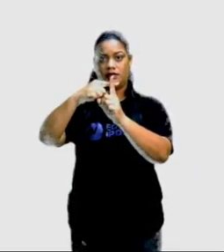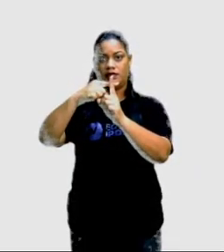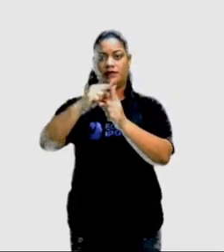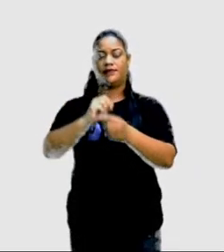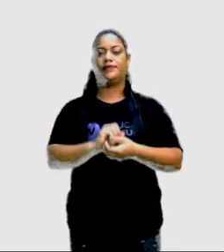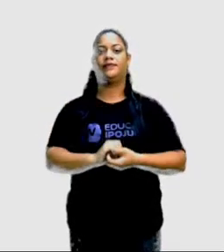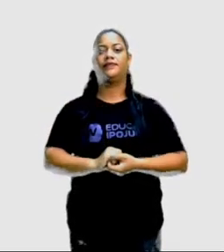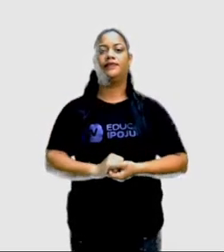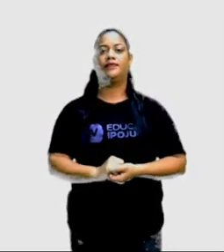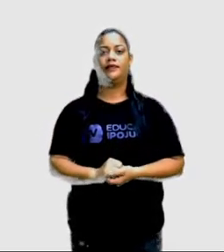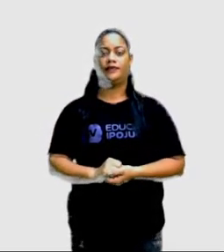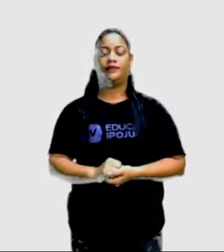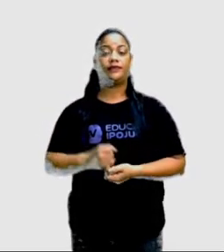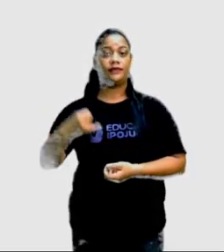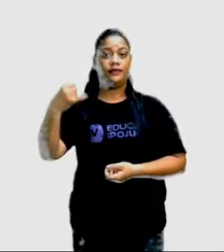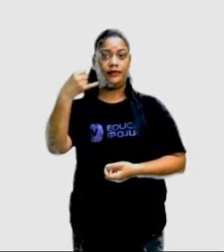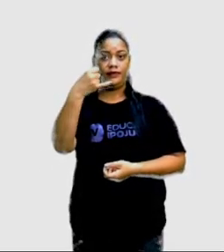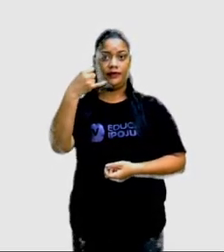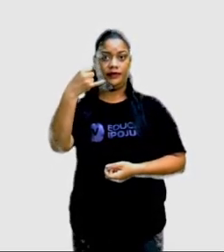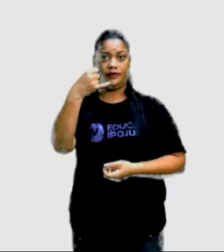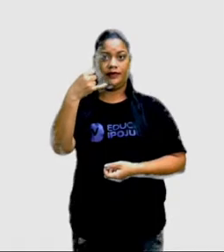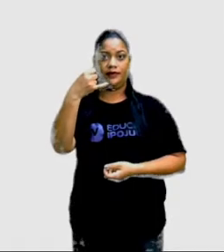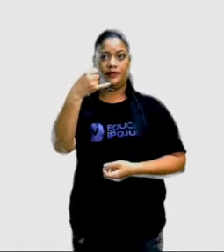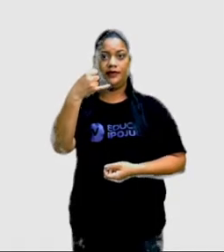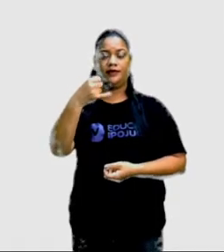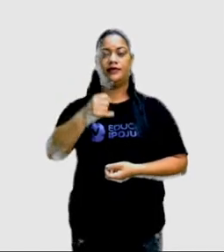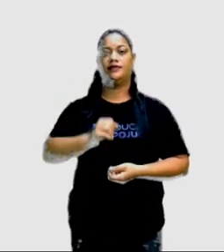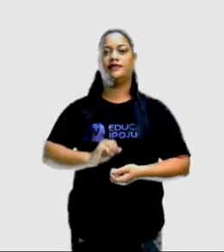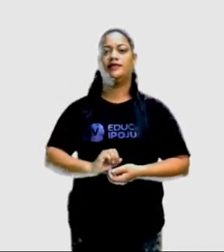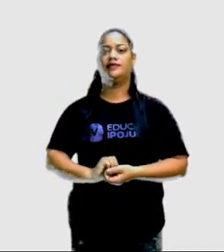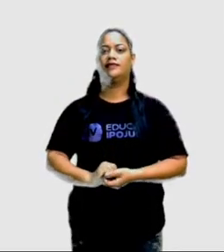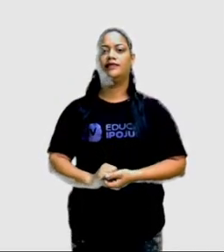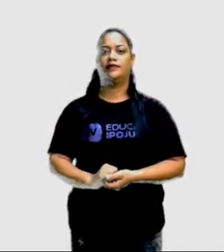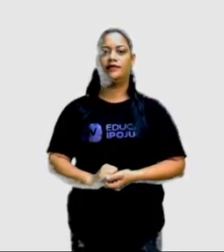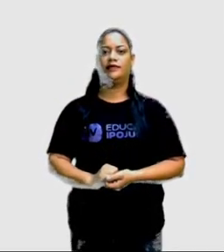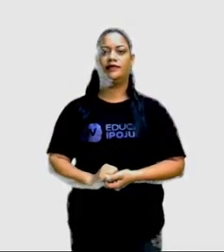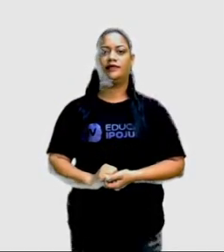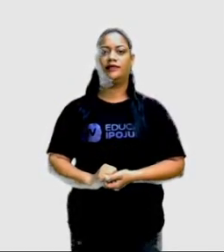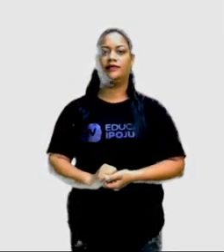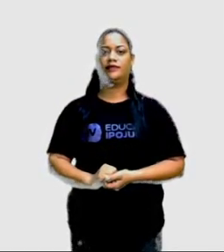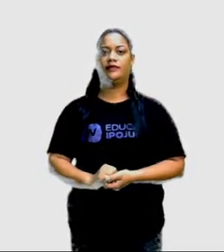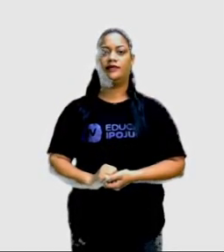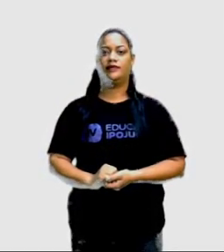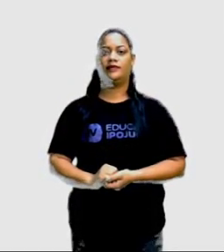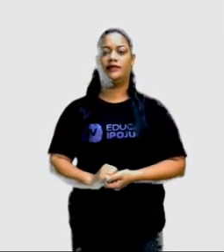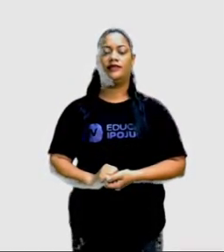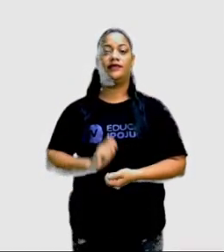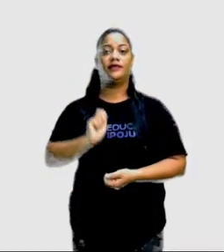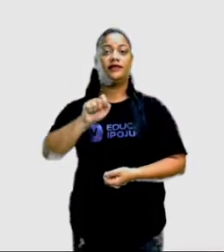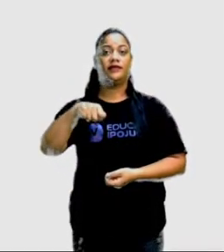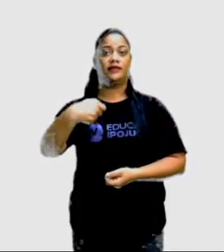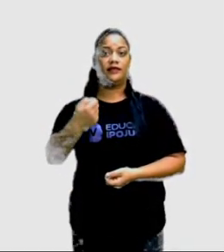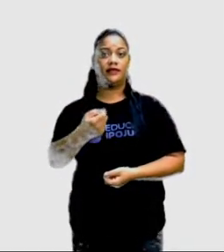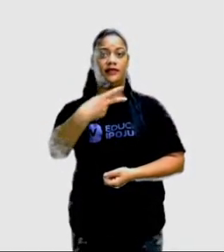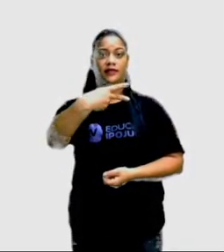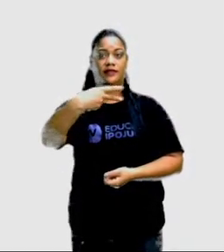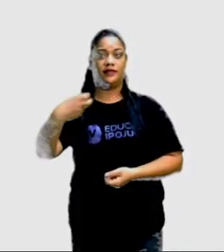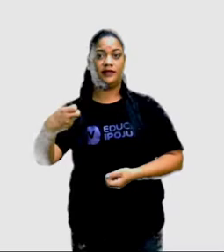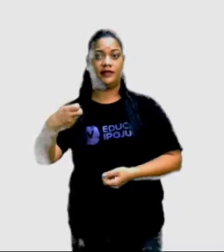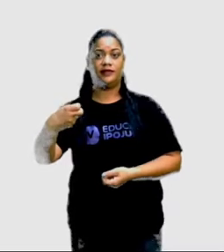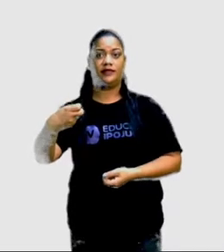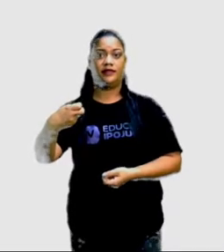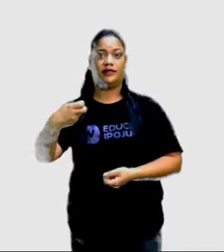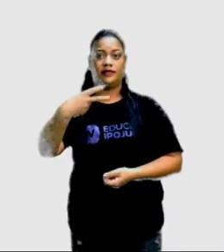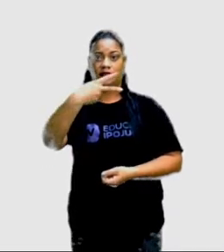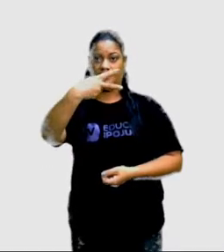mais. O sinal de subtração, que é o sinal de menos. E o sinal de igualdade, que é os